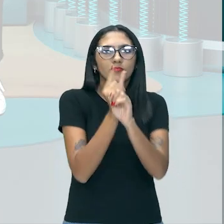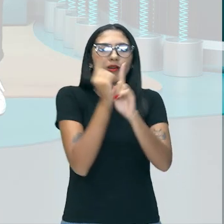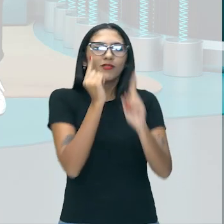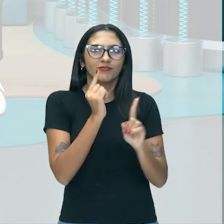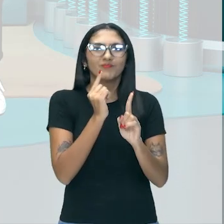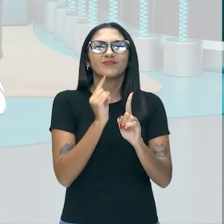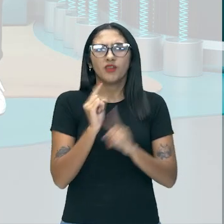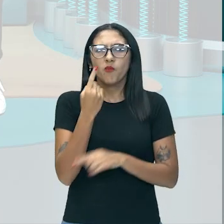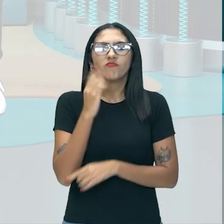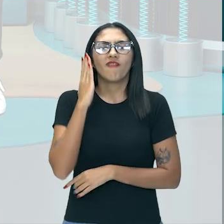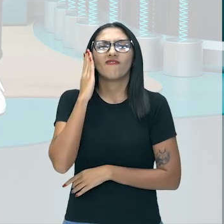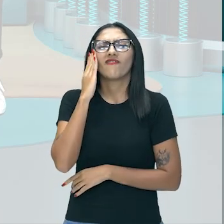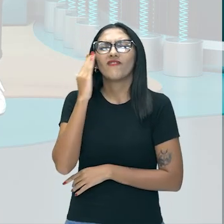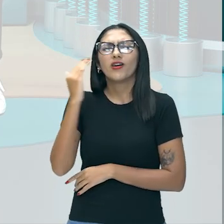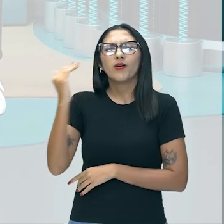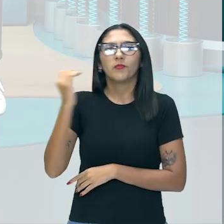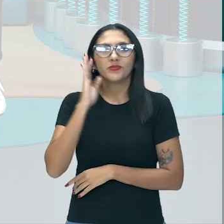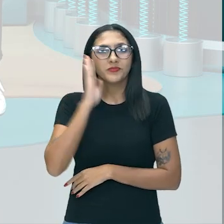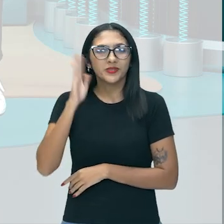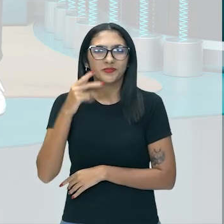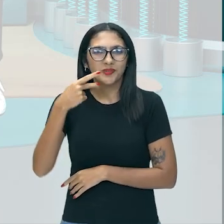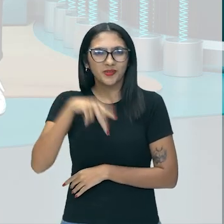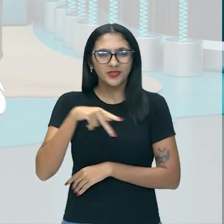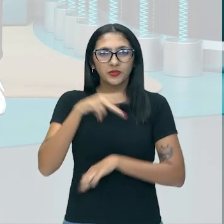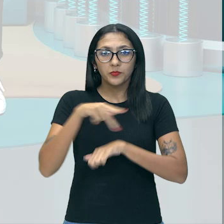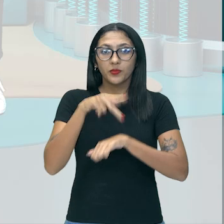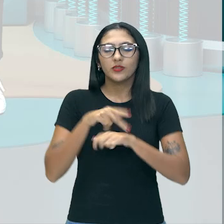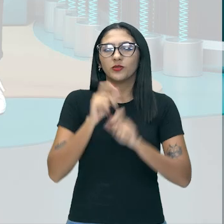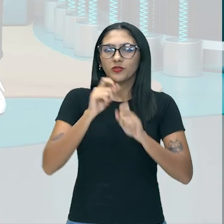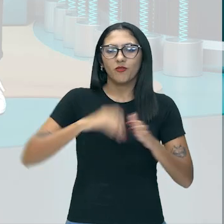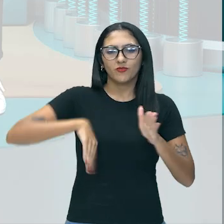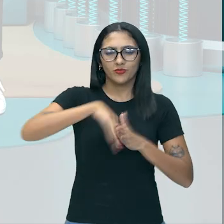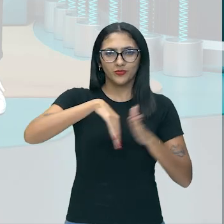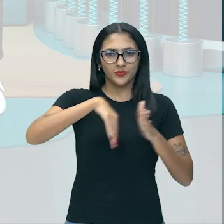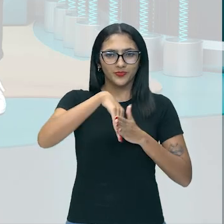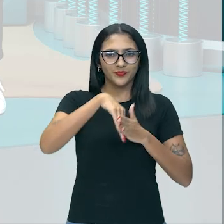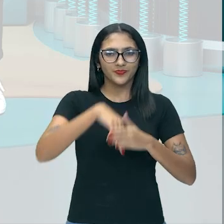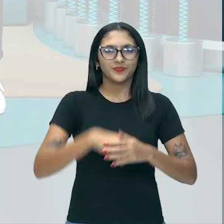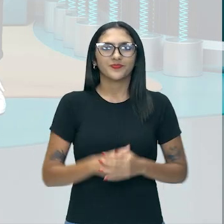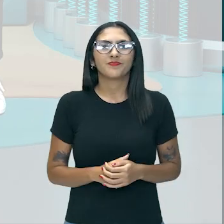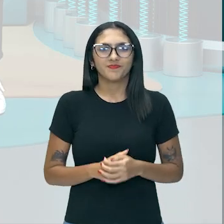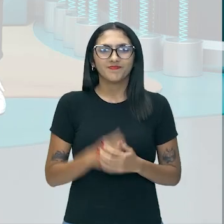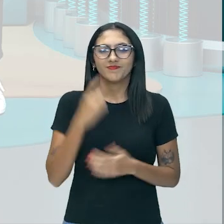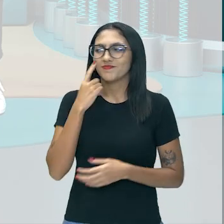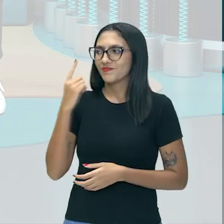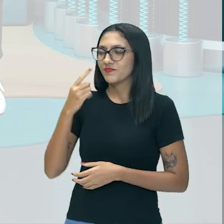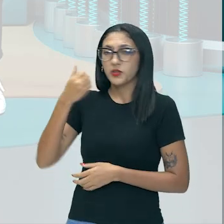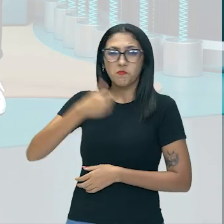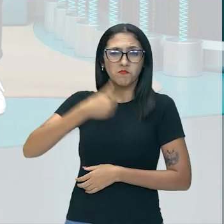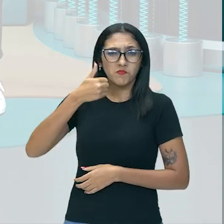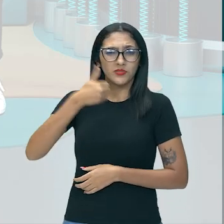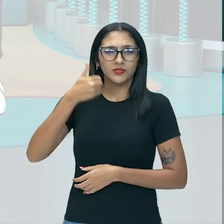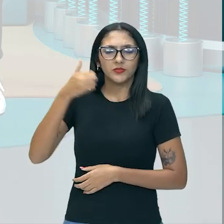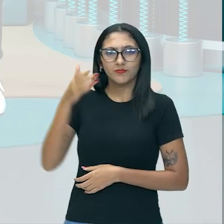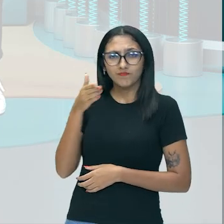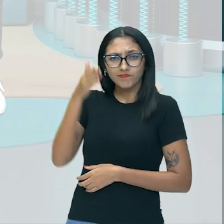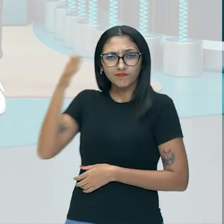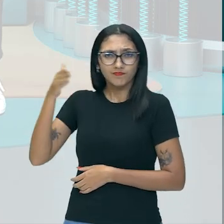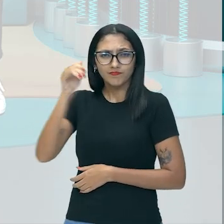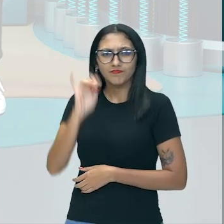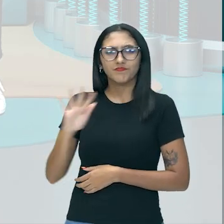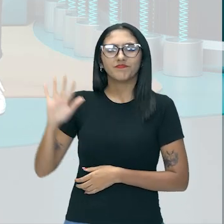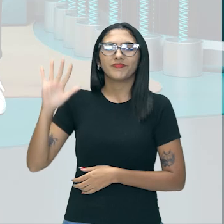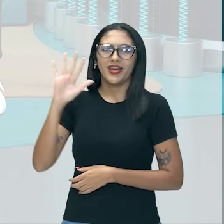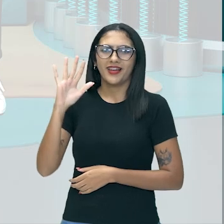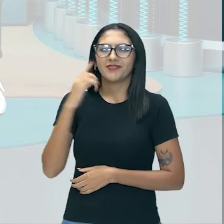esporte que é muito famoso aqui no nosso país, que é o futebol, né? Que está ali, ó, representado naquela figura lá da ponta,